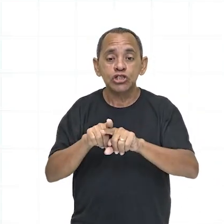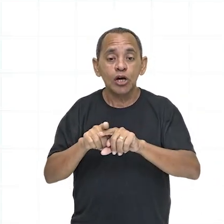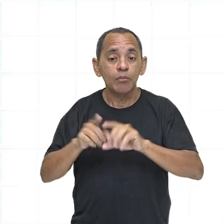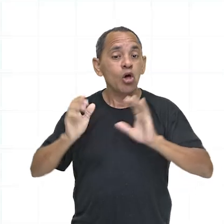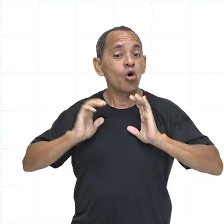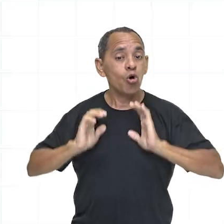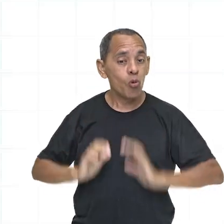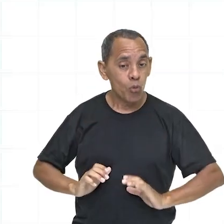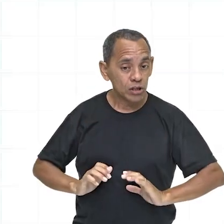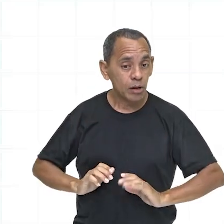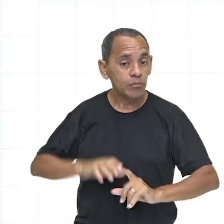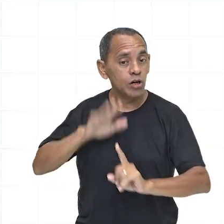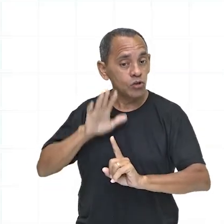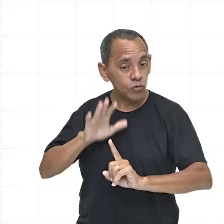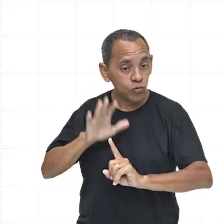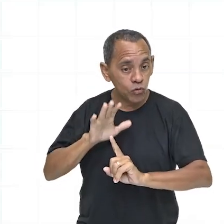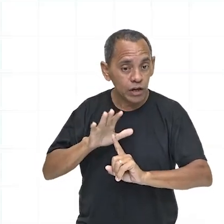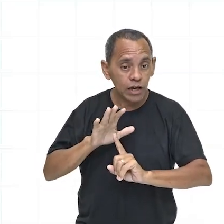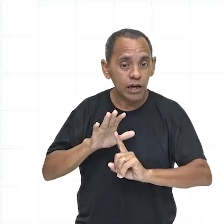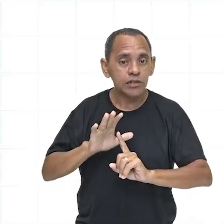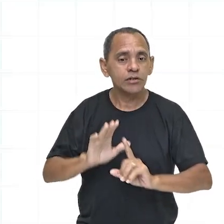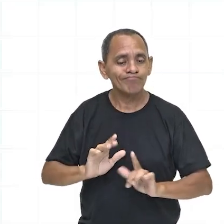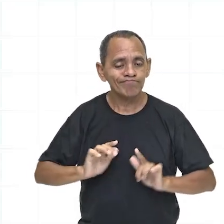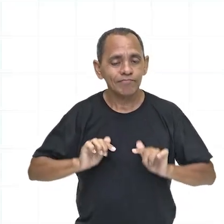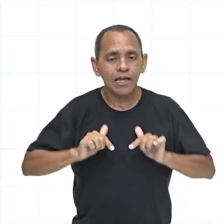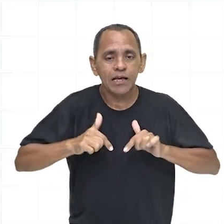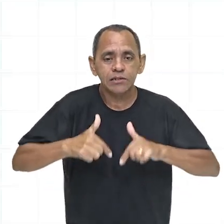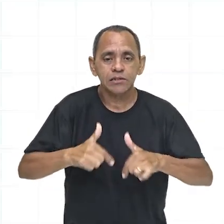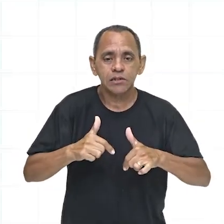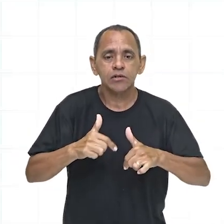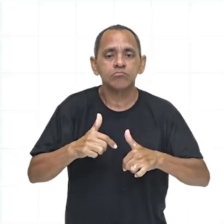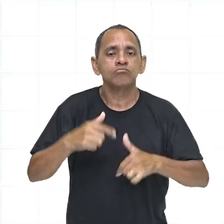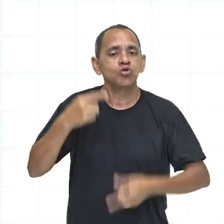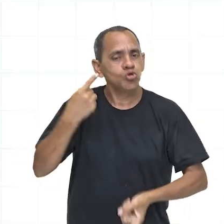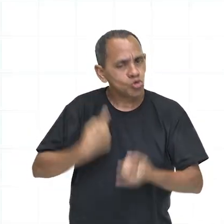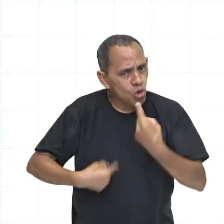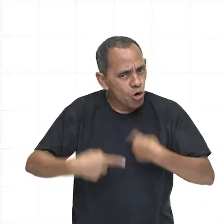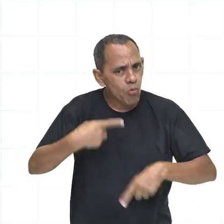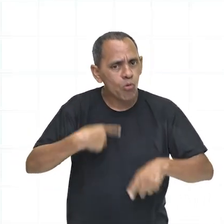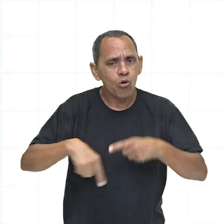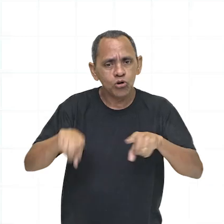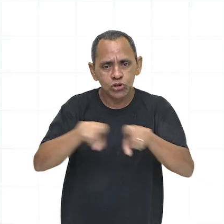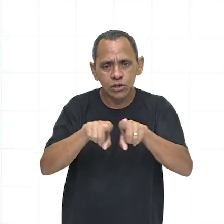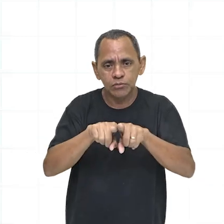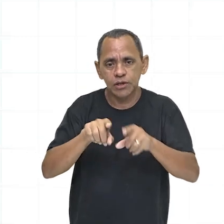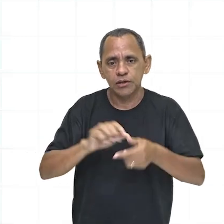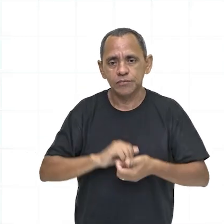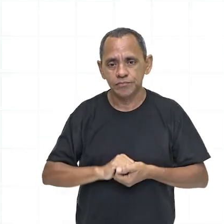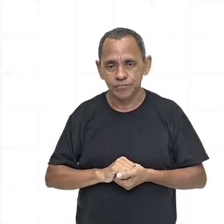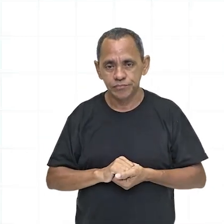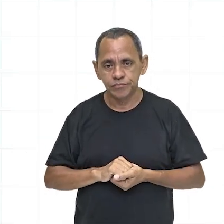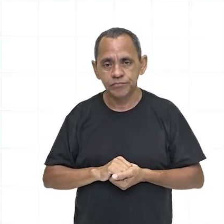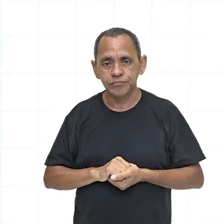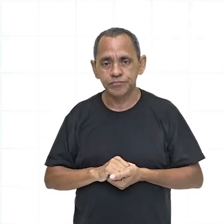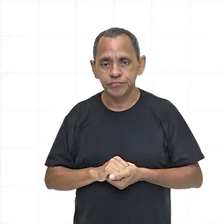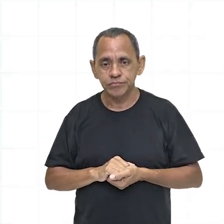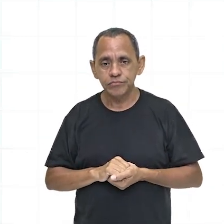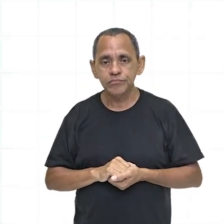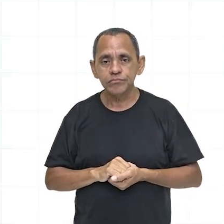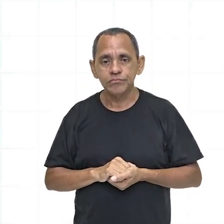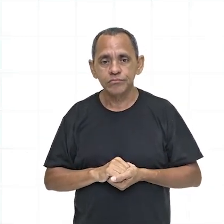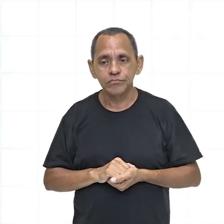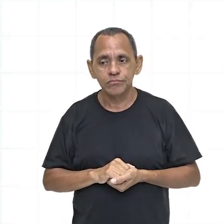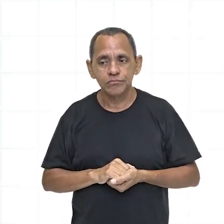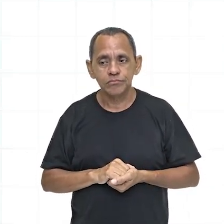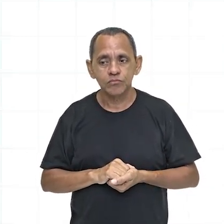são influenciadas pela ação dos hormônios. Então, é essa glândula, a hipófise, que vai gerar isso. Mas esse